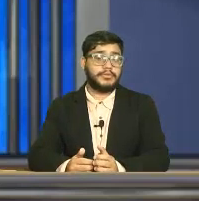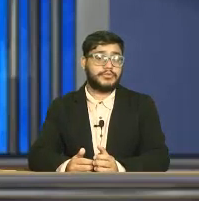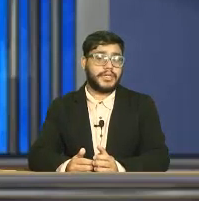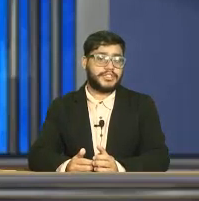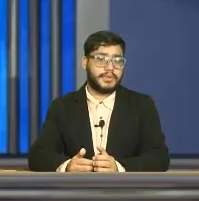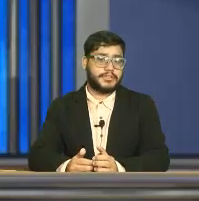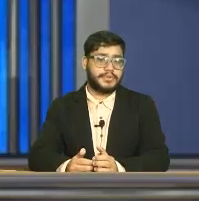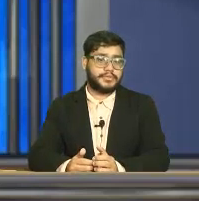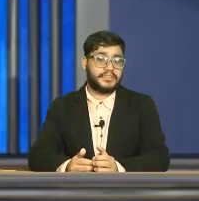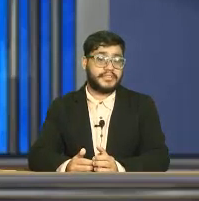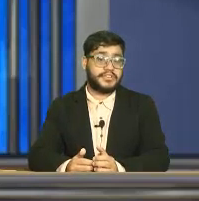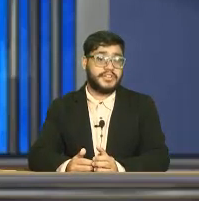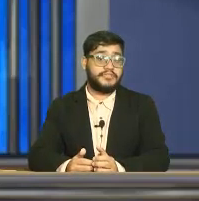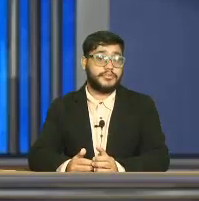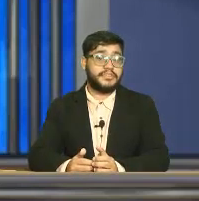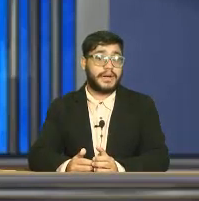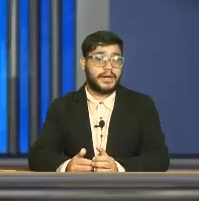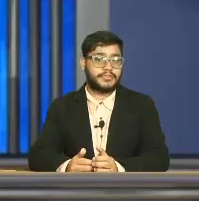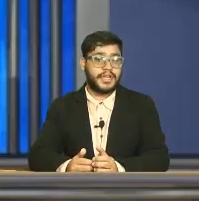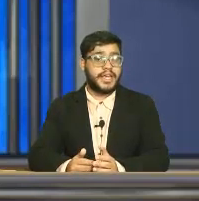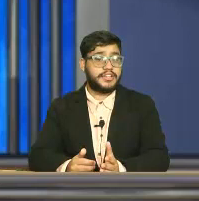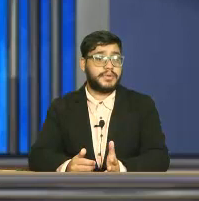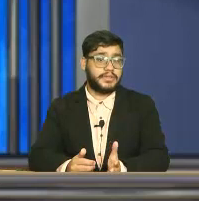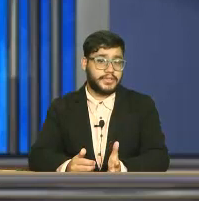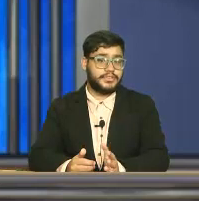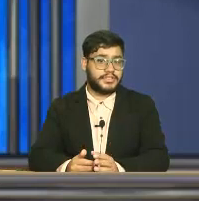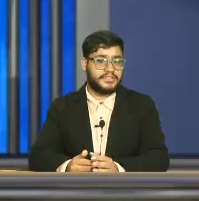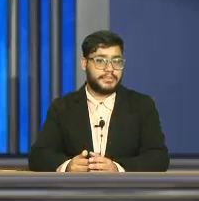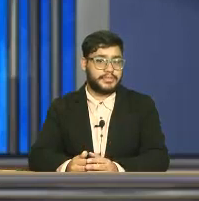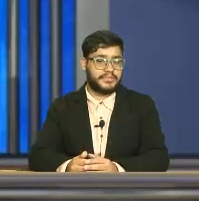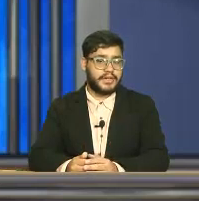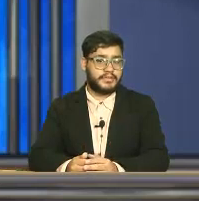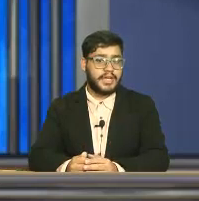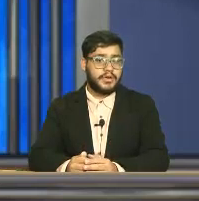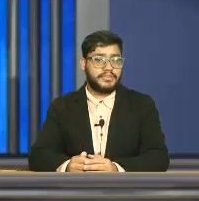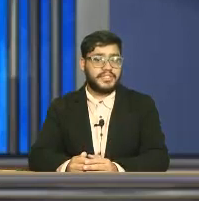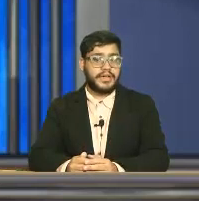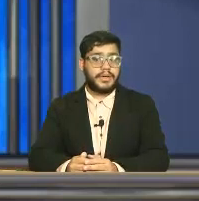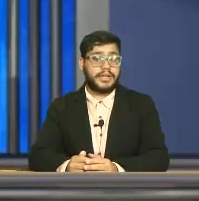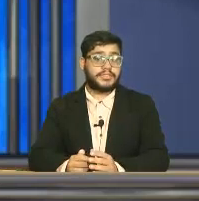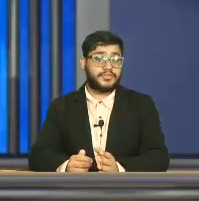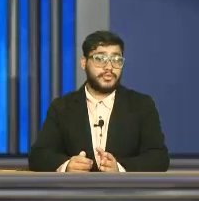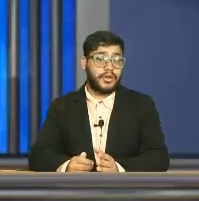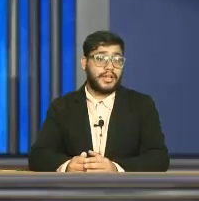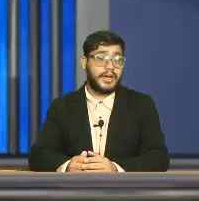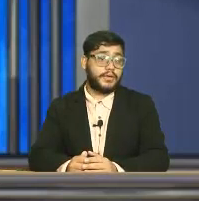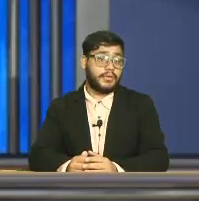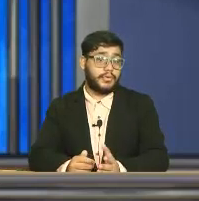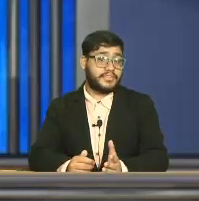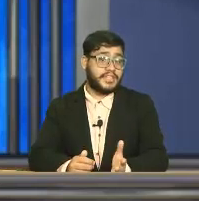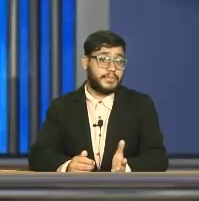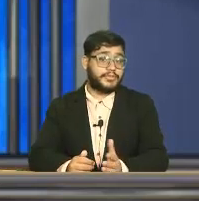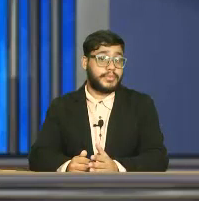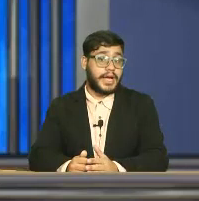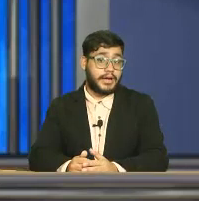cinema flutuante para as pessoas assistirem filmes em barcos, respeitando o distanciamento social. O cinema Sur Léau,